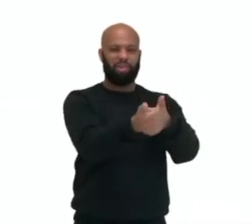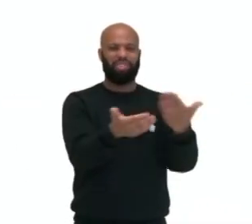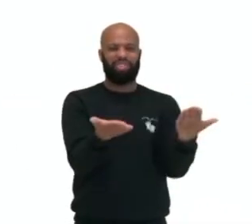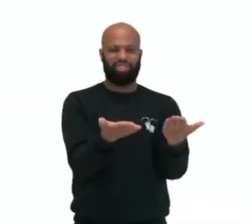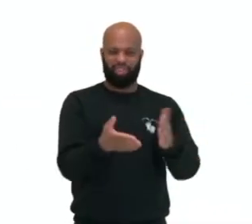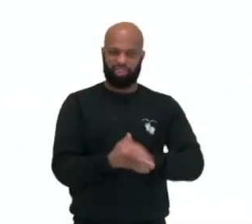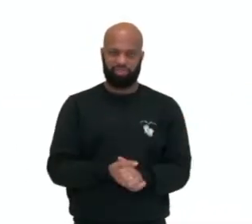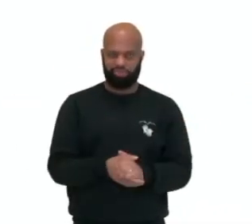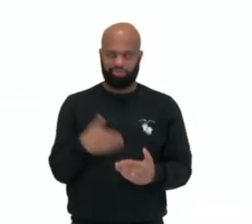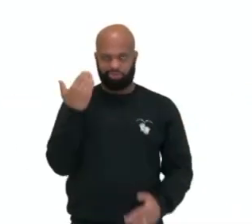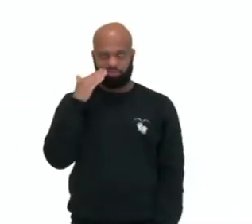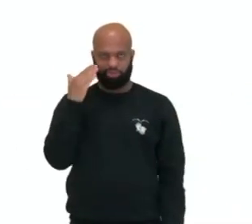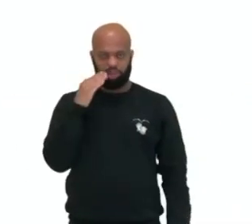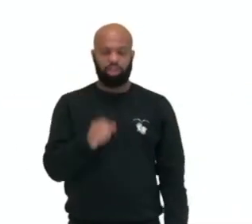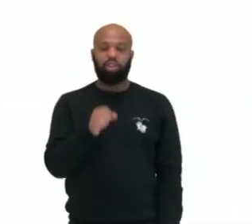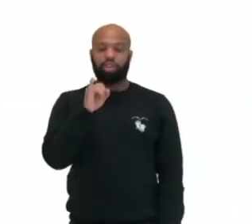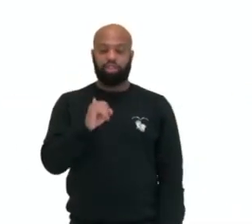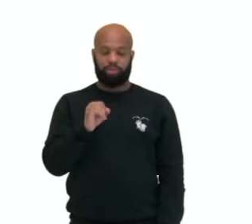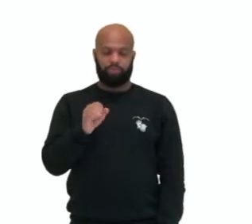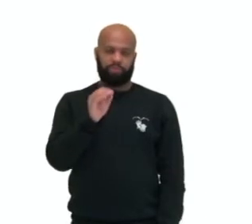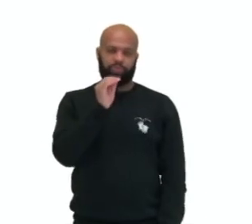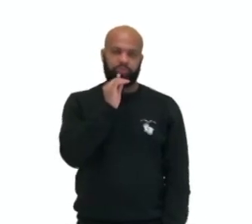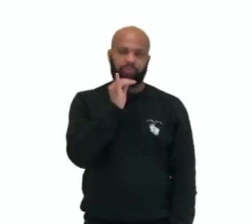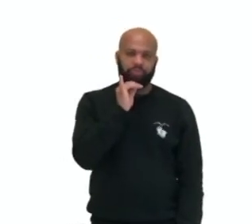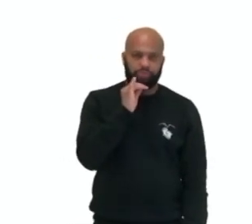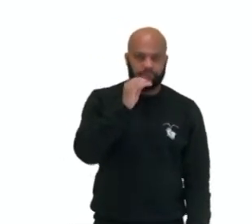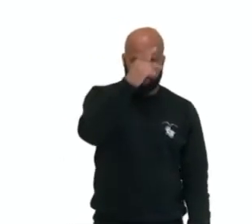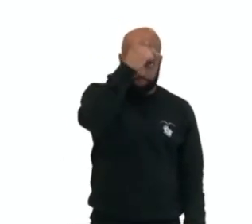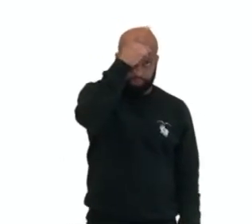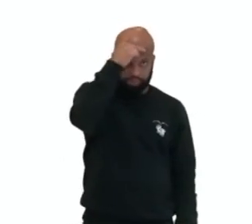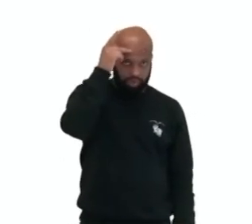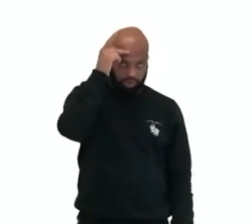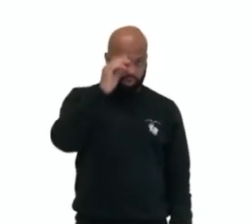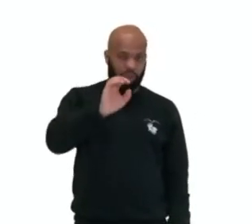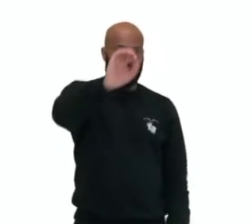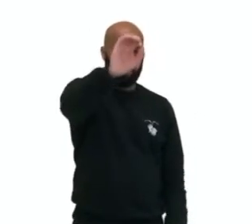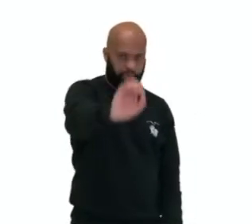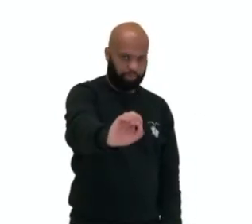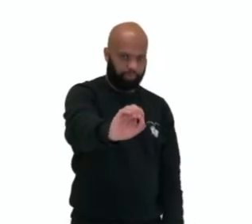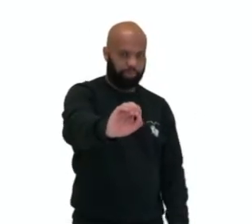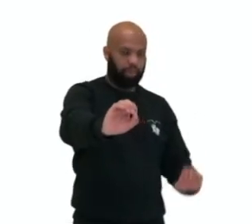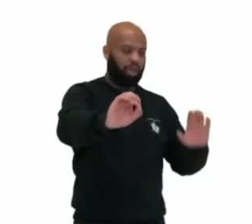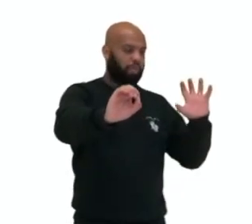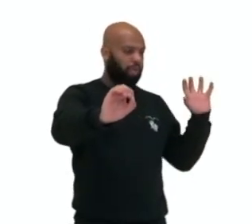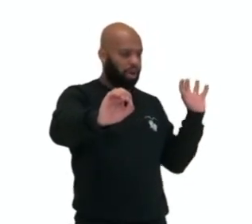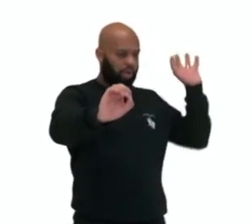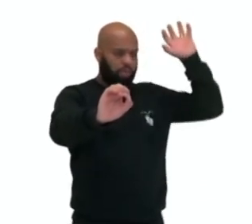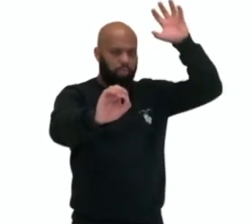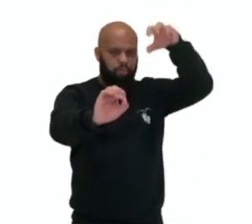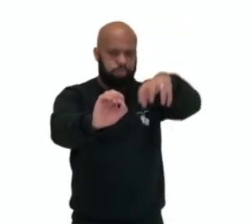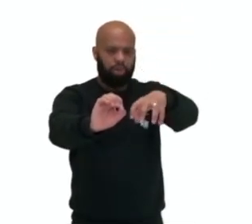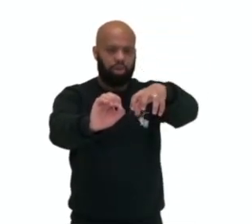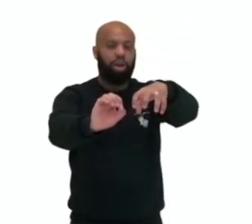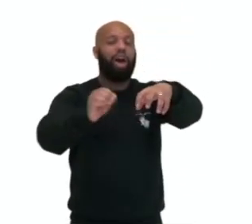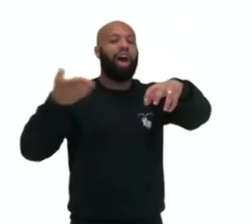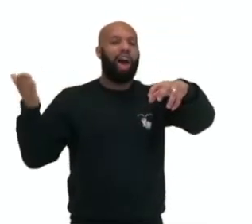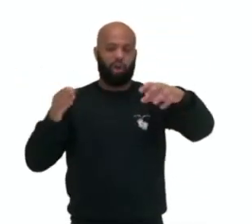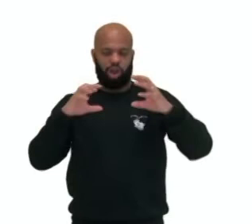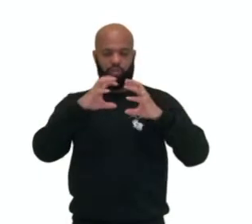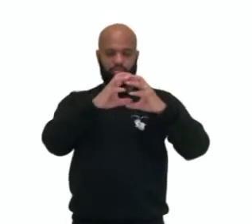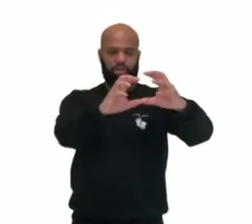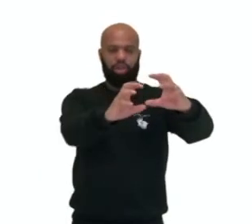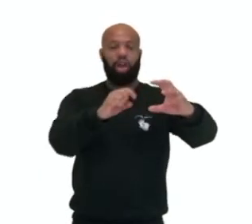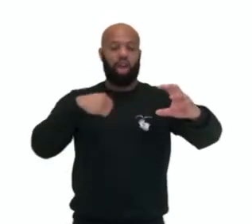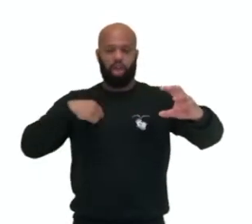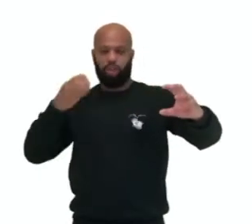adversário colocou a bola lá bem pertinho do bolim, eu posso lançar a minha bola para que ela bata nessa bocha do adversário